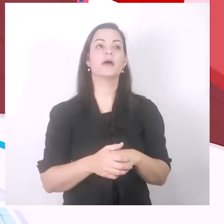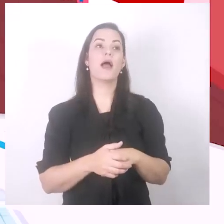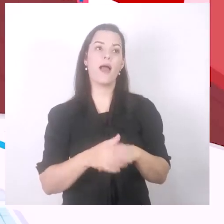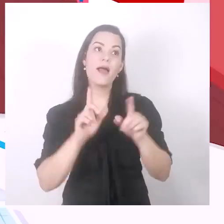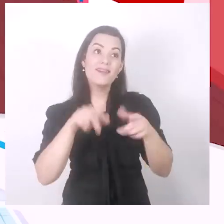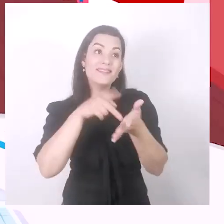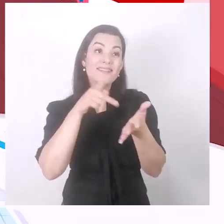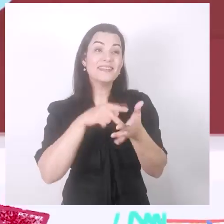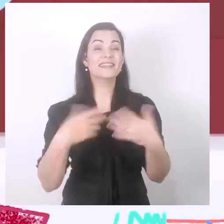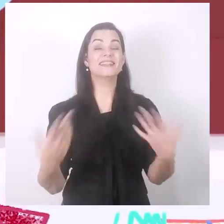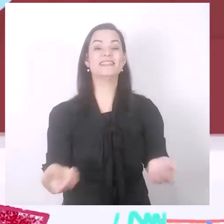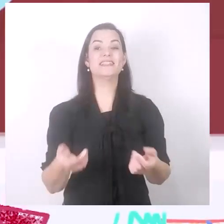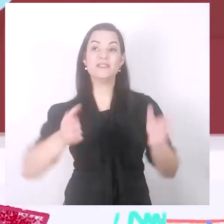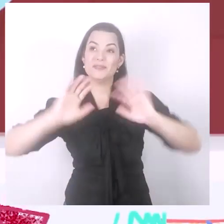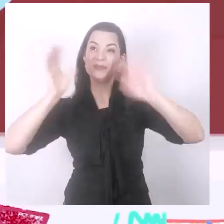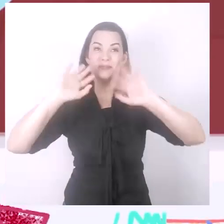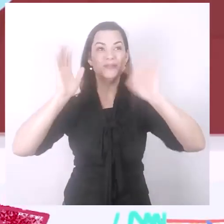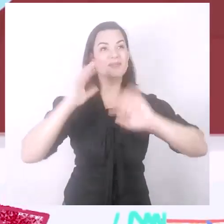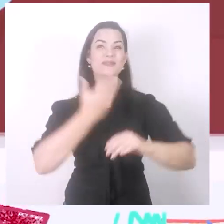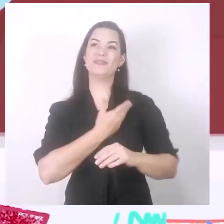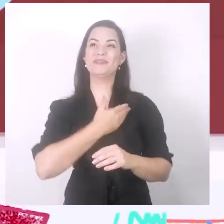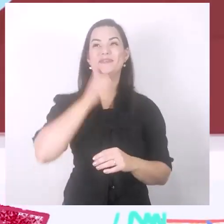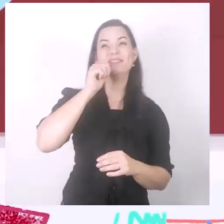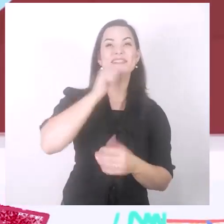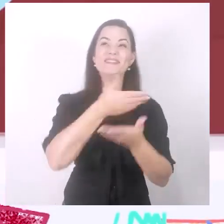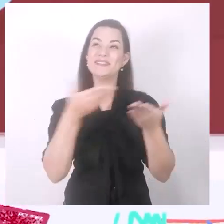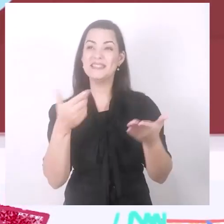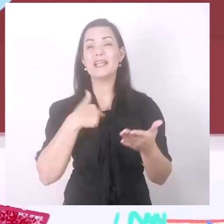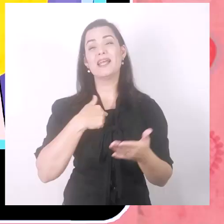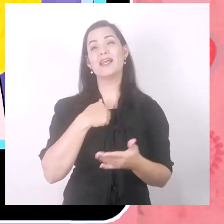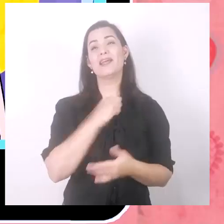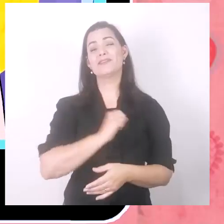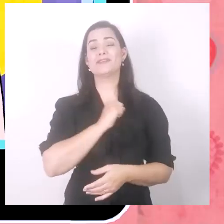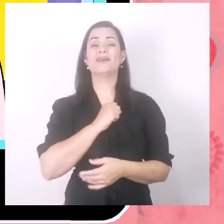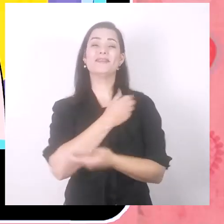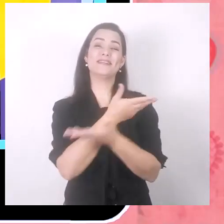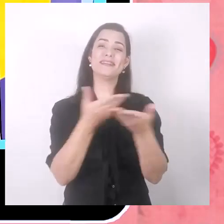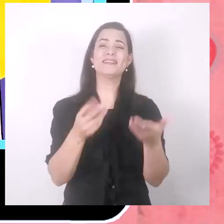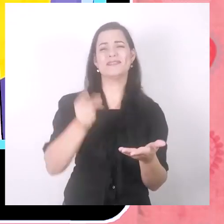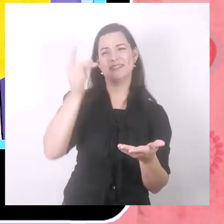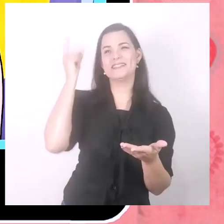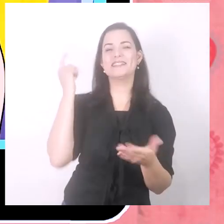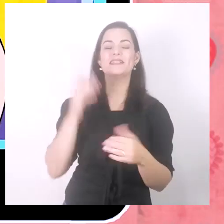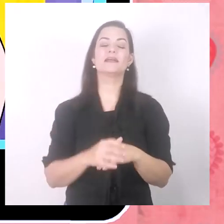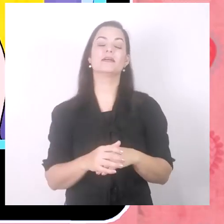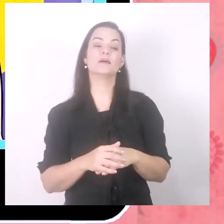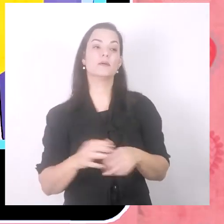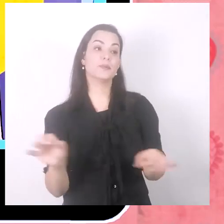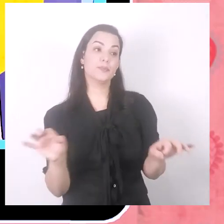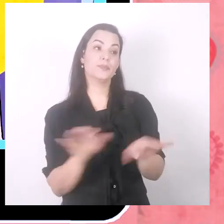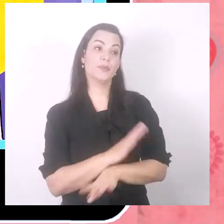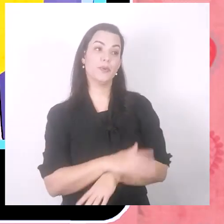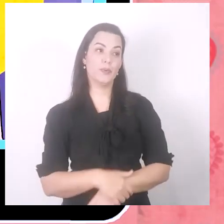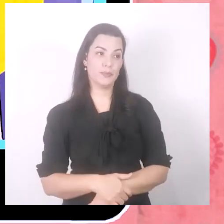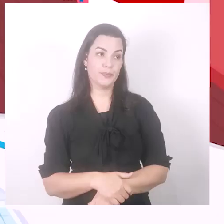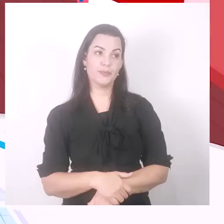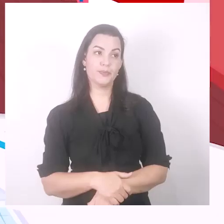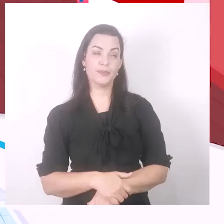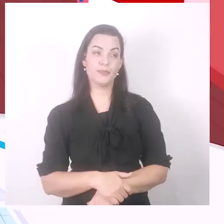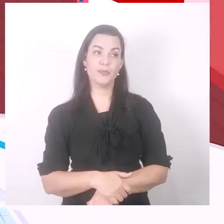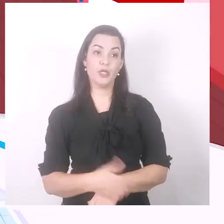Alô, meninas! Há quanto tempo eu estava com tantas saudades? Ai, pronto. Chegou quem não